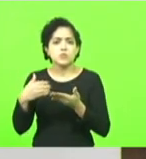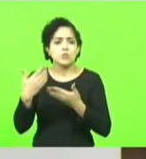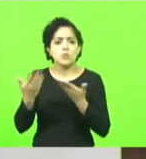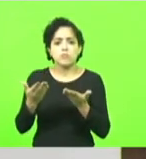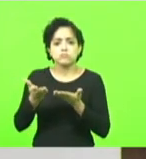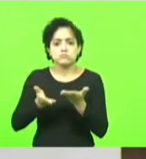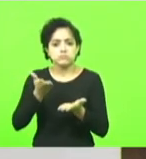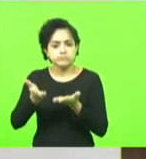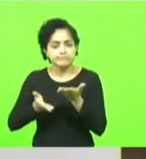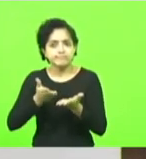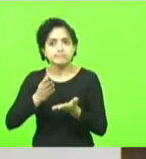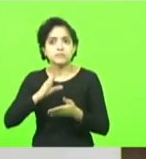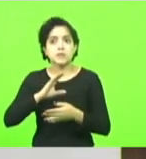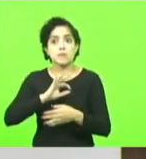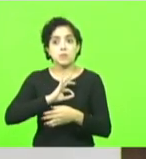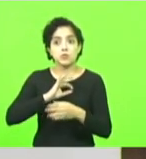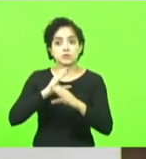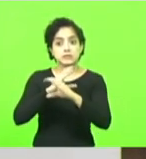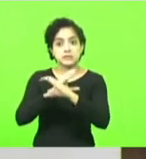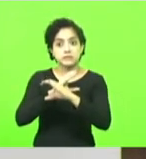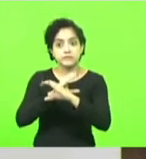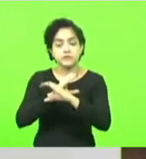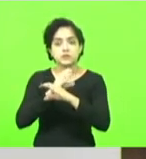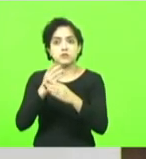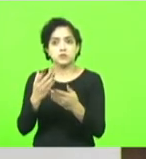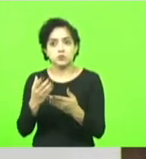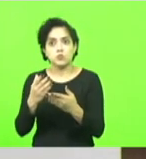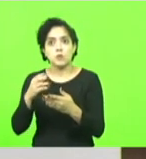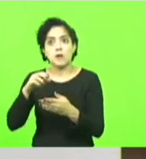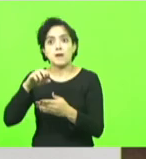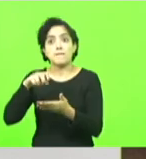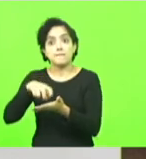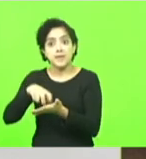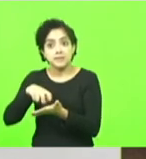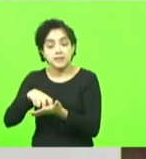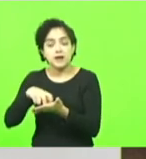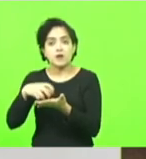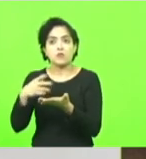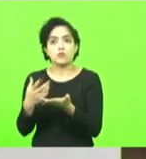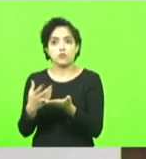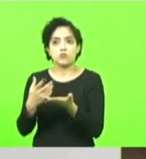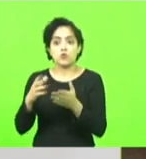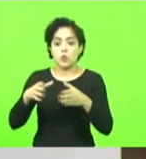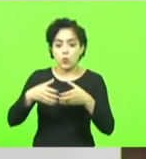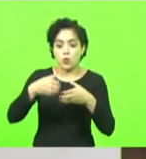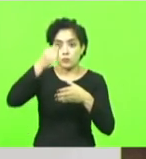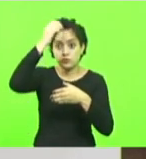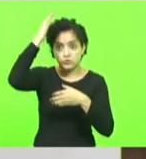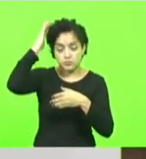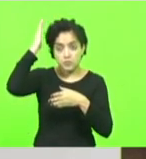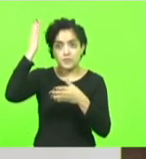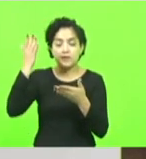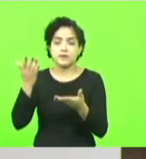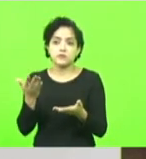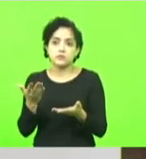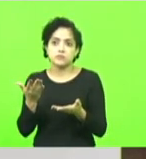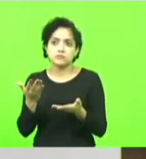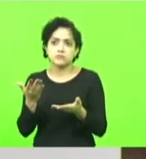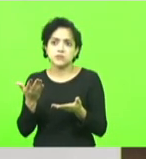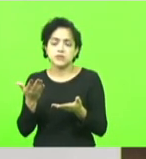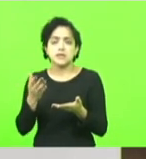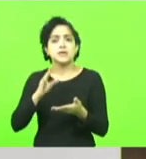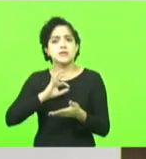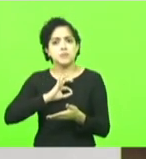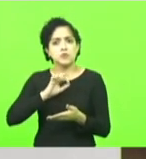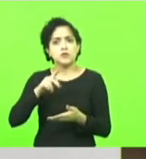Polícia Civil, que a Polícia Penal, que o Corpo de Bombeiros Militar e que a Polícia